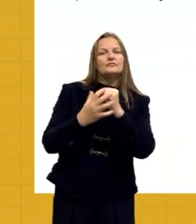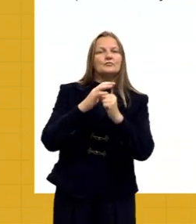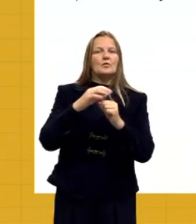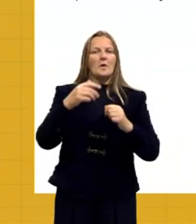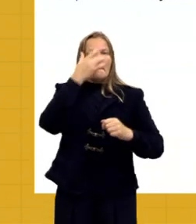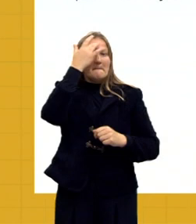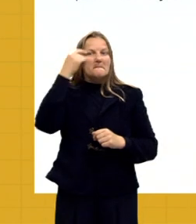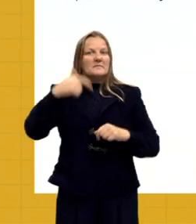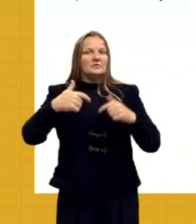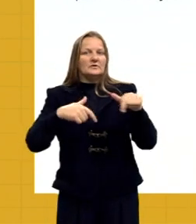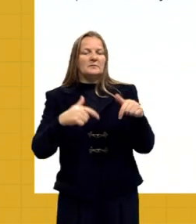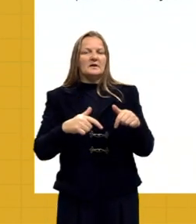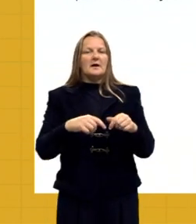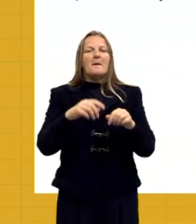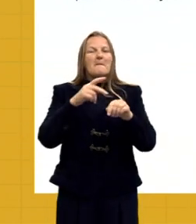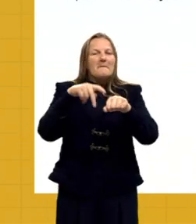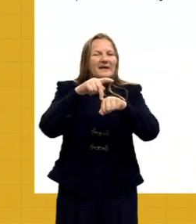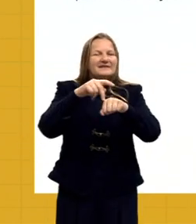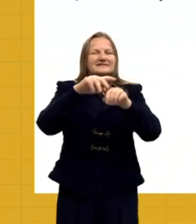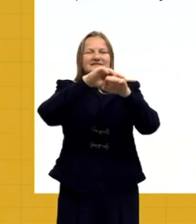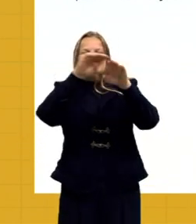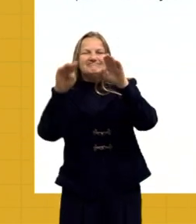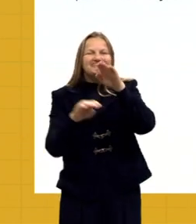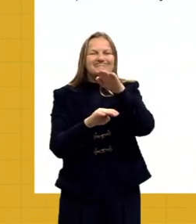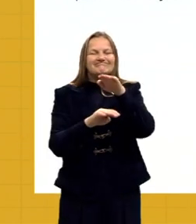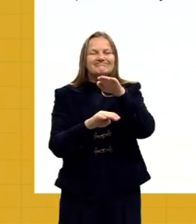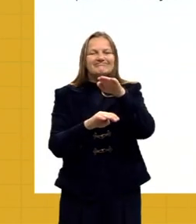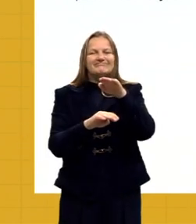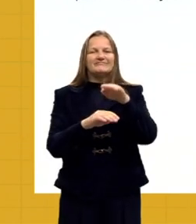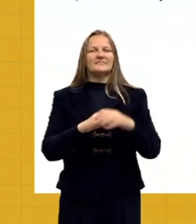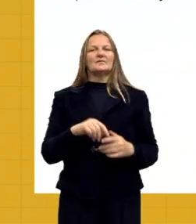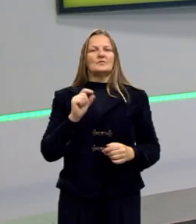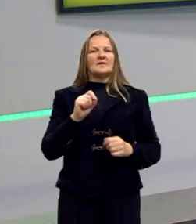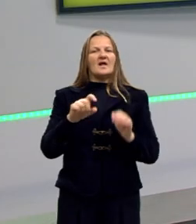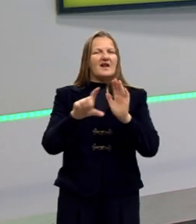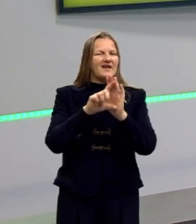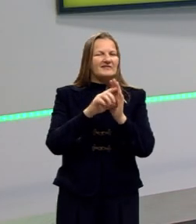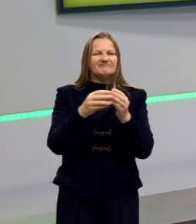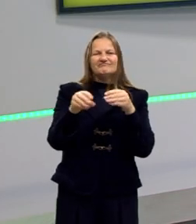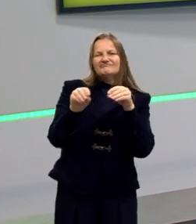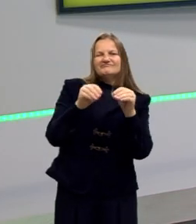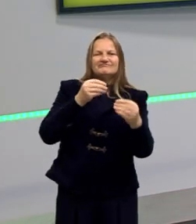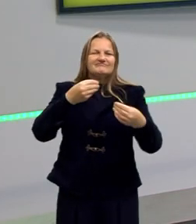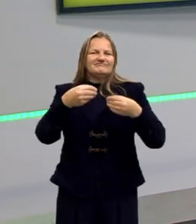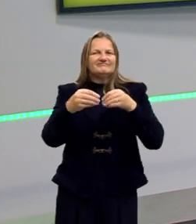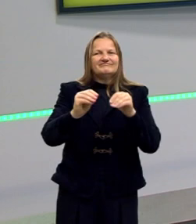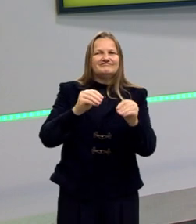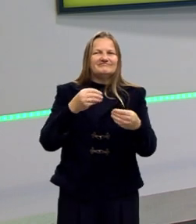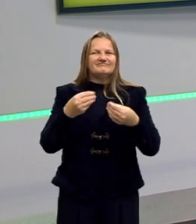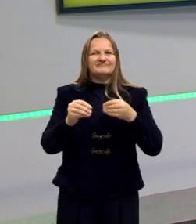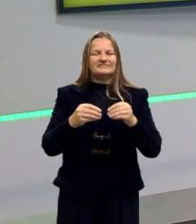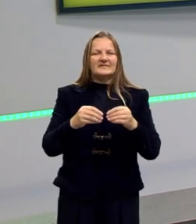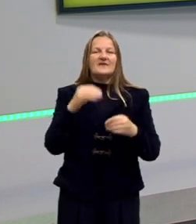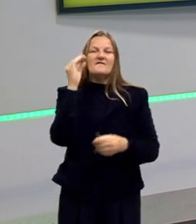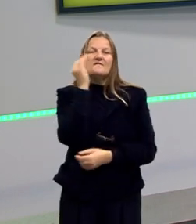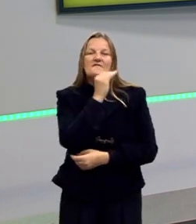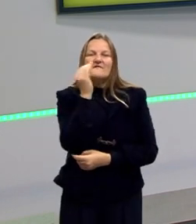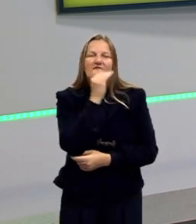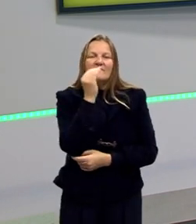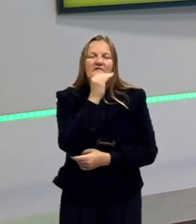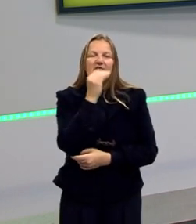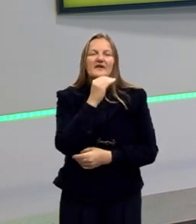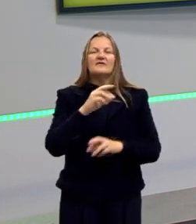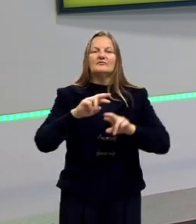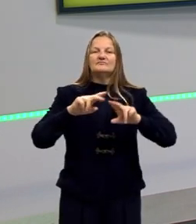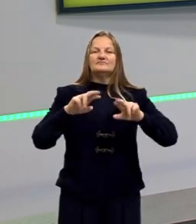ao trabalhador já em países subdesenvolvidos né Essas leis elas já são flexibilizadas ela já são